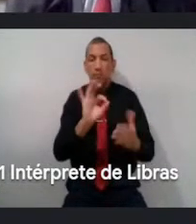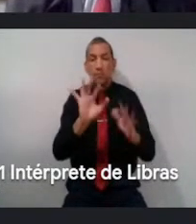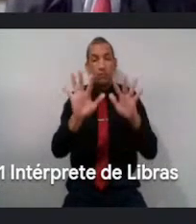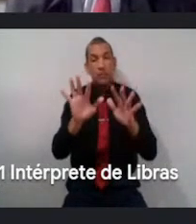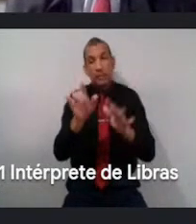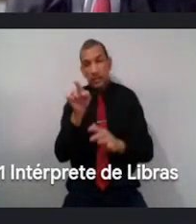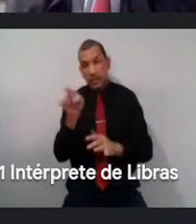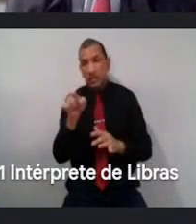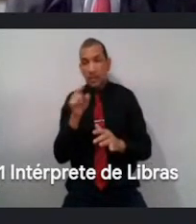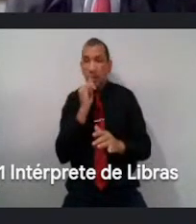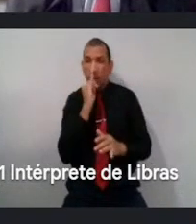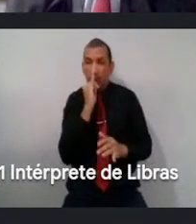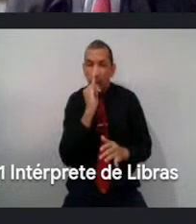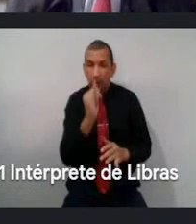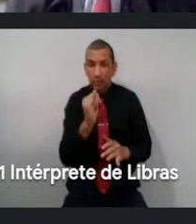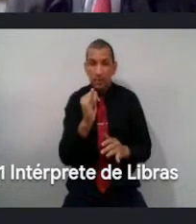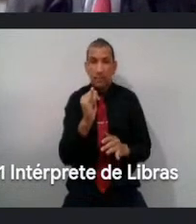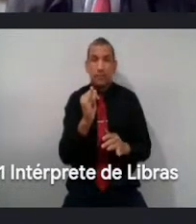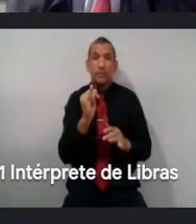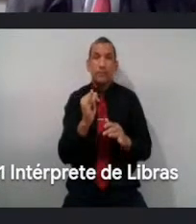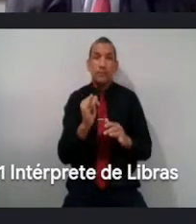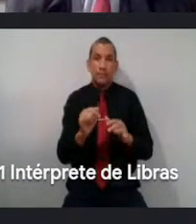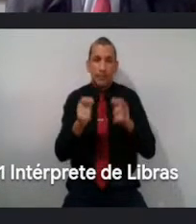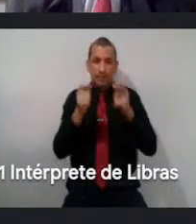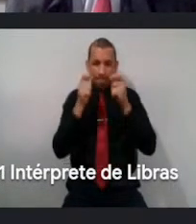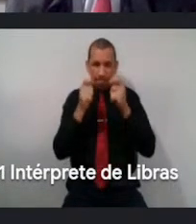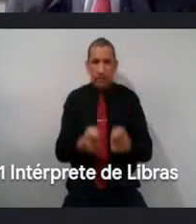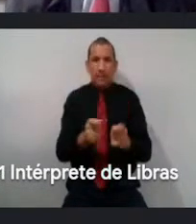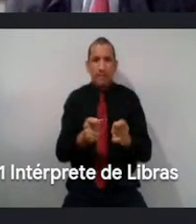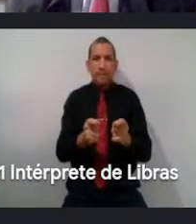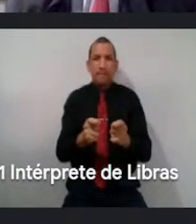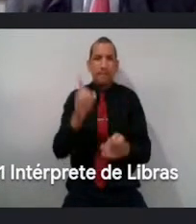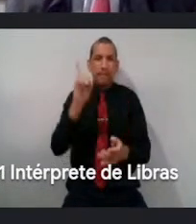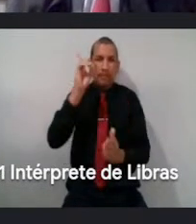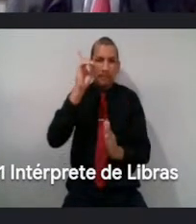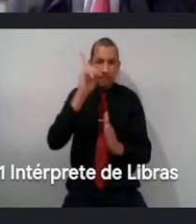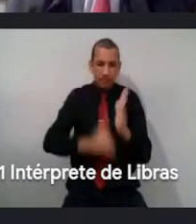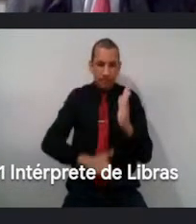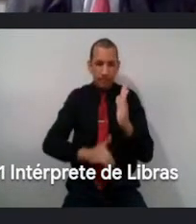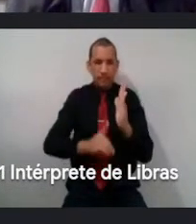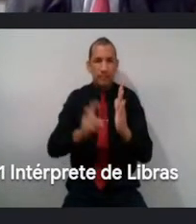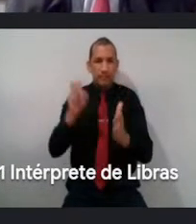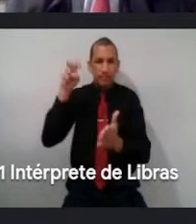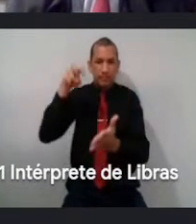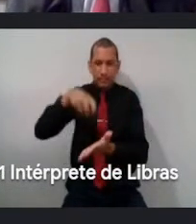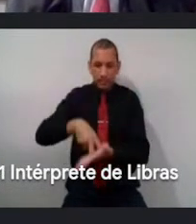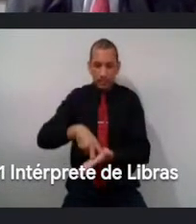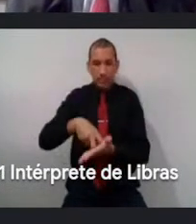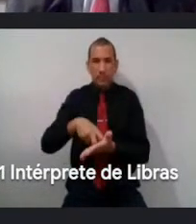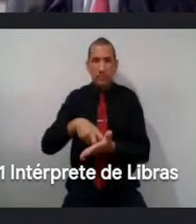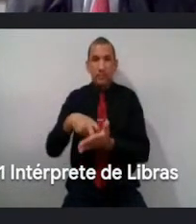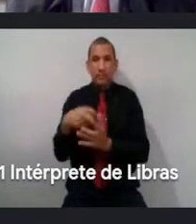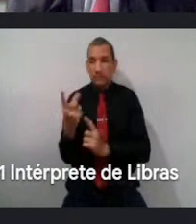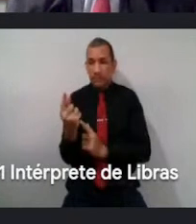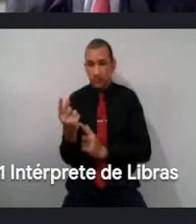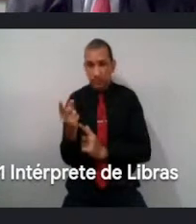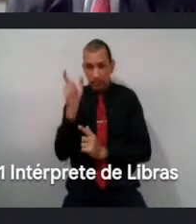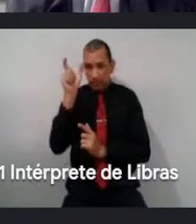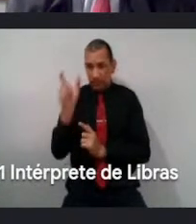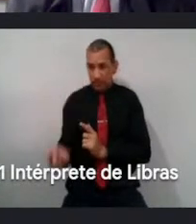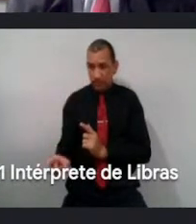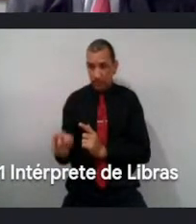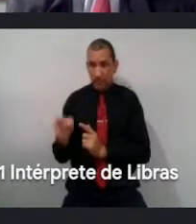possa afirmar um beijo para que possa firmar um decreto condenatório em relação a primeira recorrente